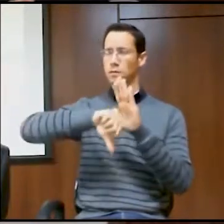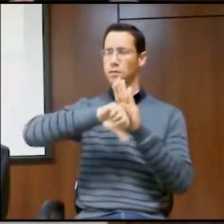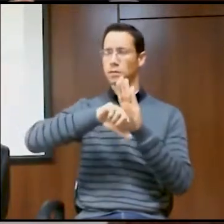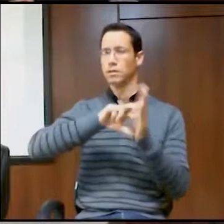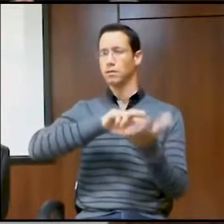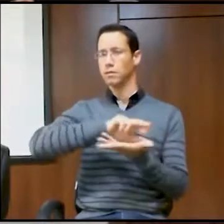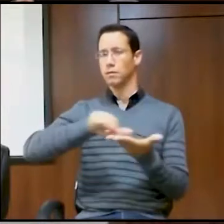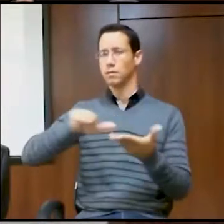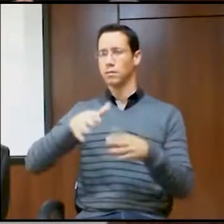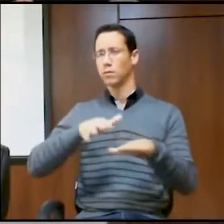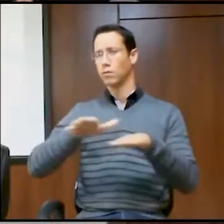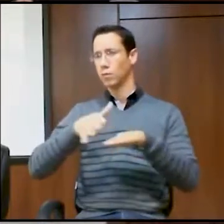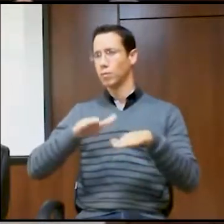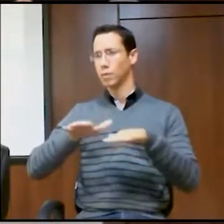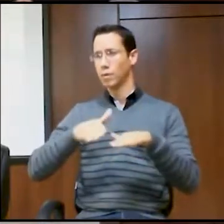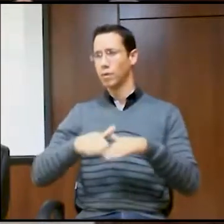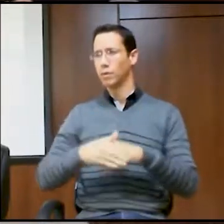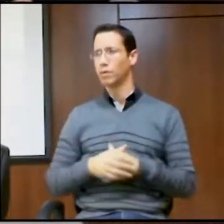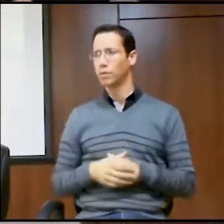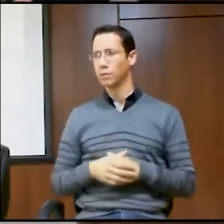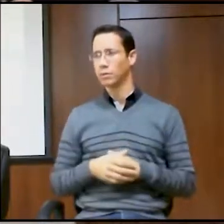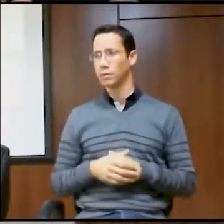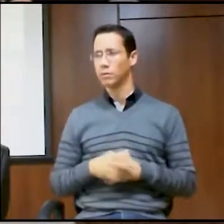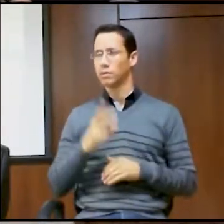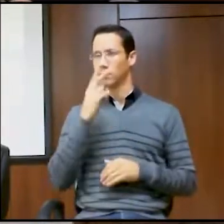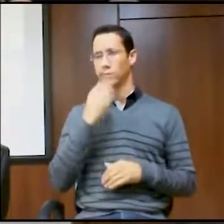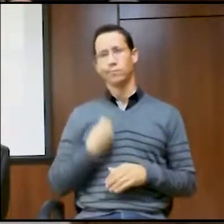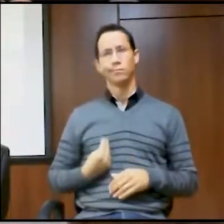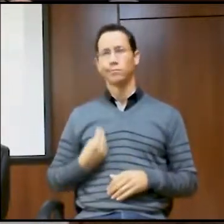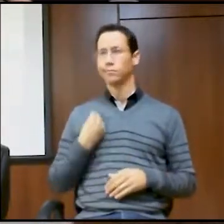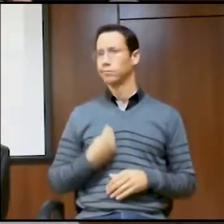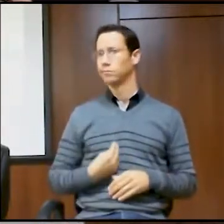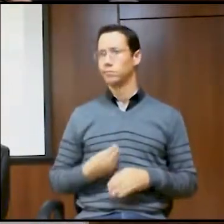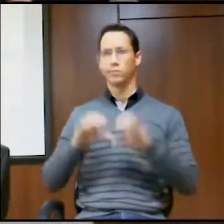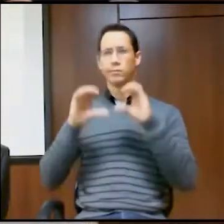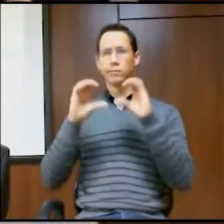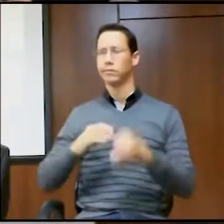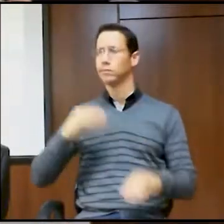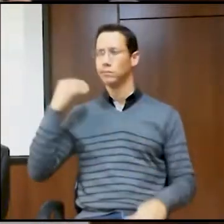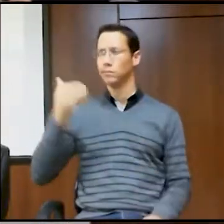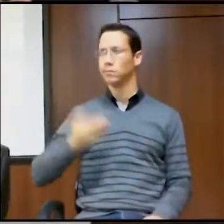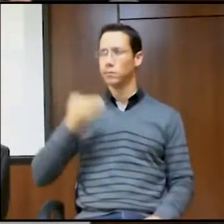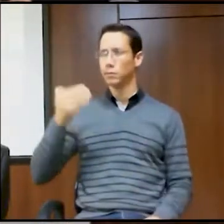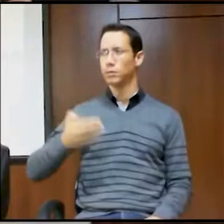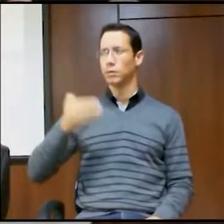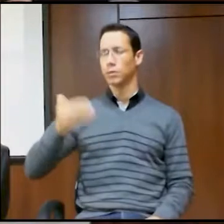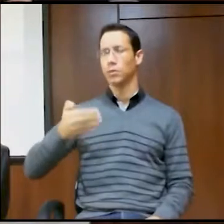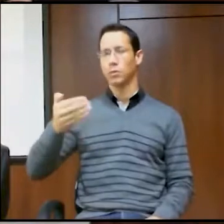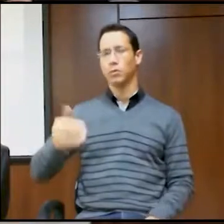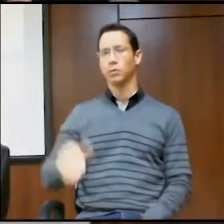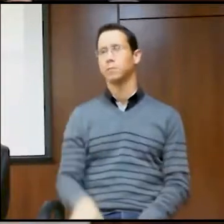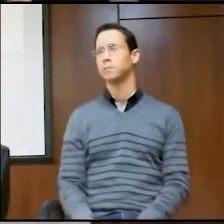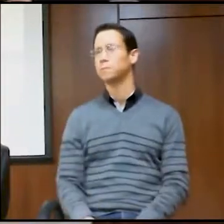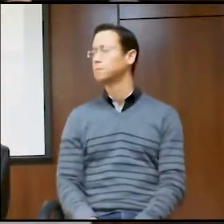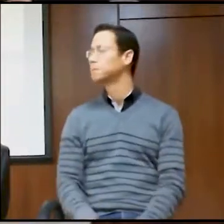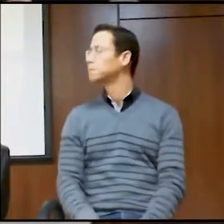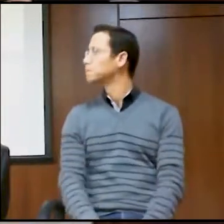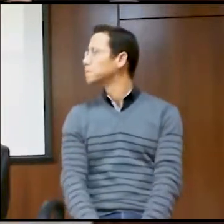dos movimentos, né, ela está presente, né, o tempo inteiro, né, a própria, né,